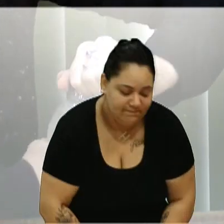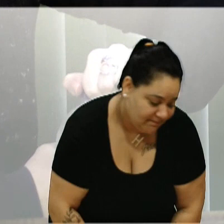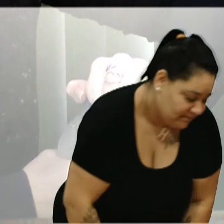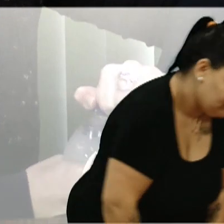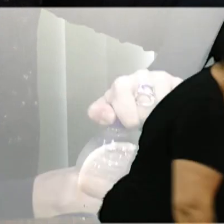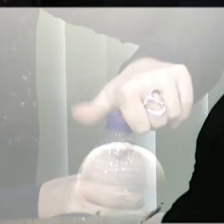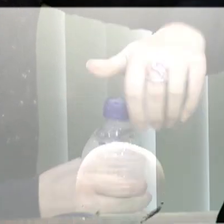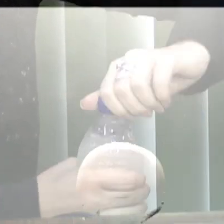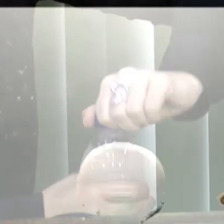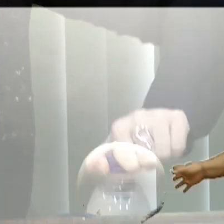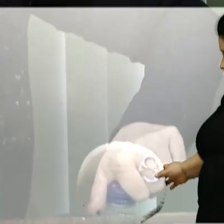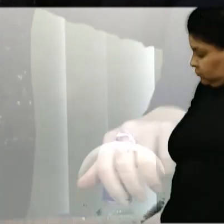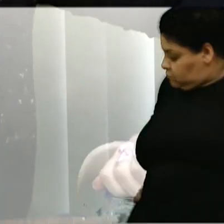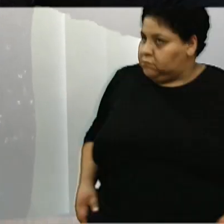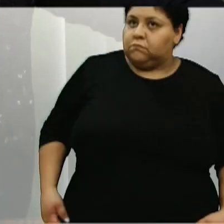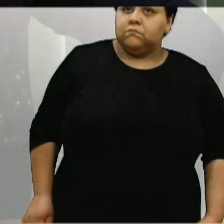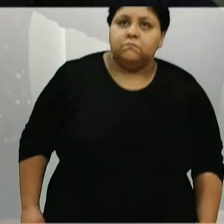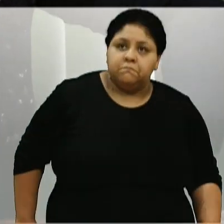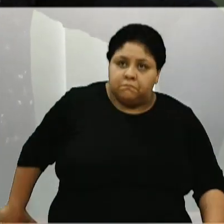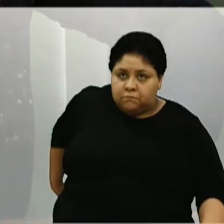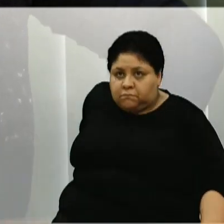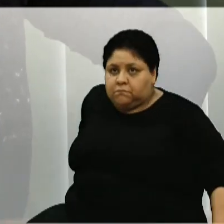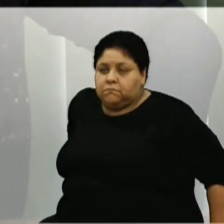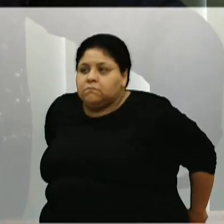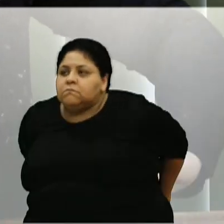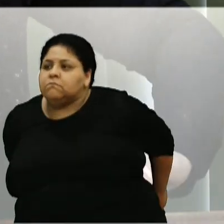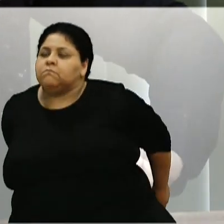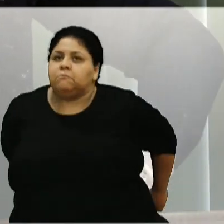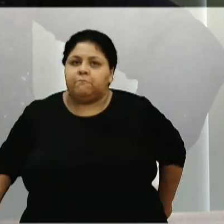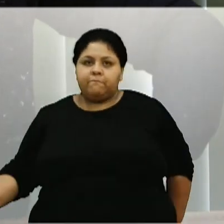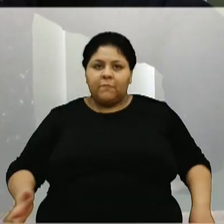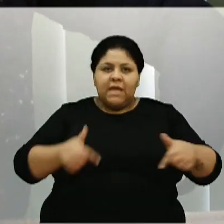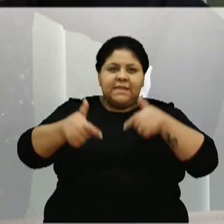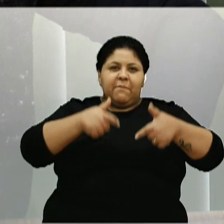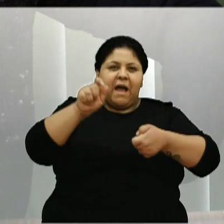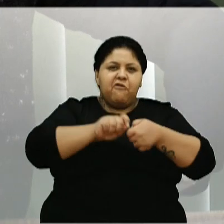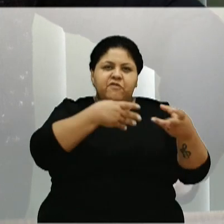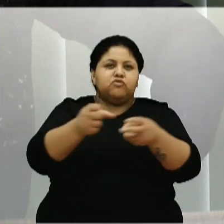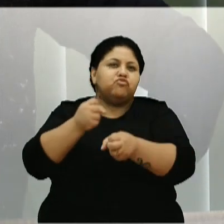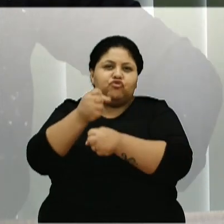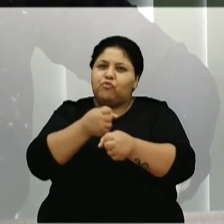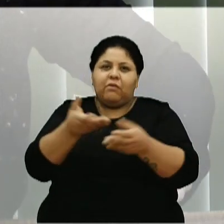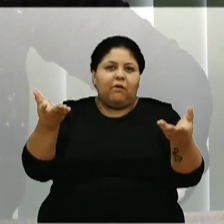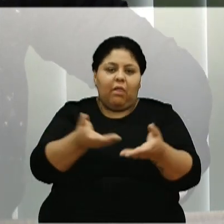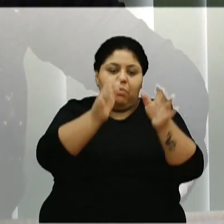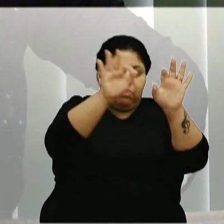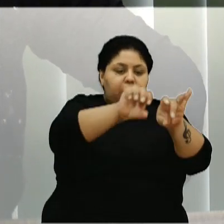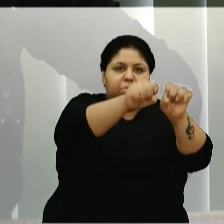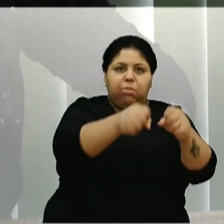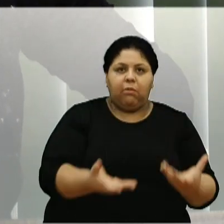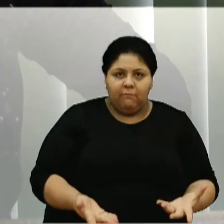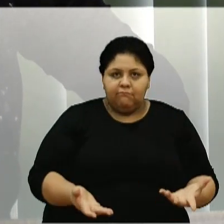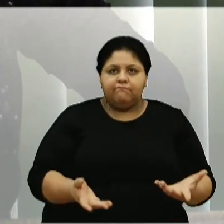Trabalho construído ao longo de décadas de uma família simplesmente virou escombro. Simplesmente. Então, a